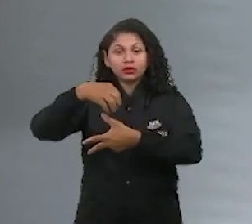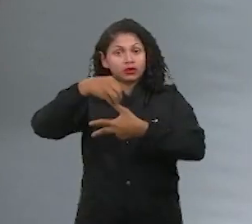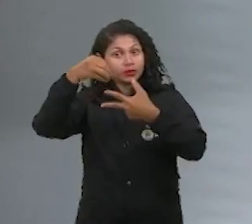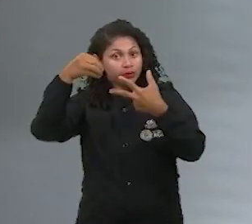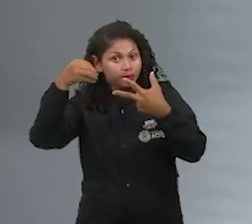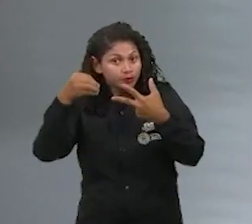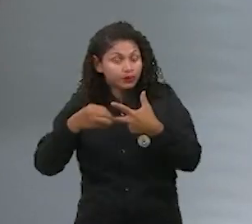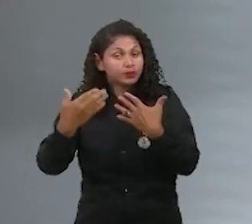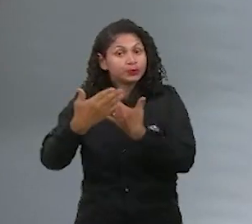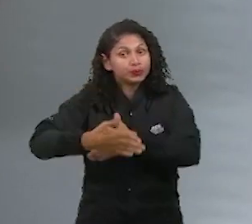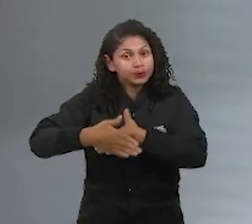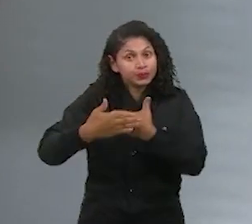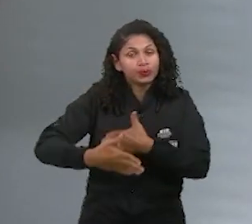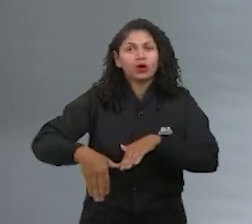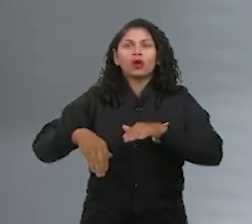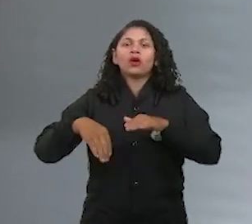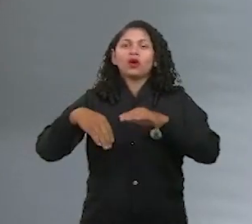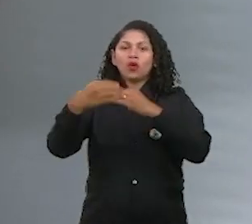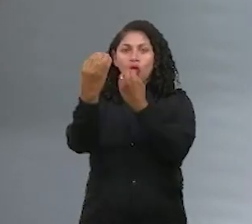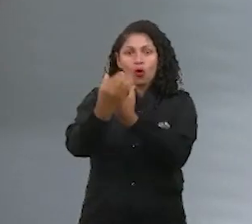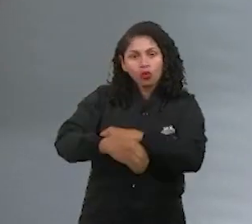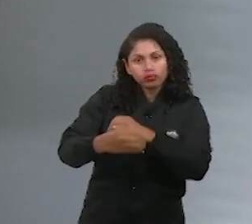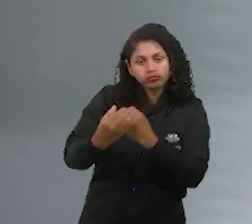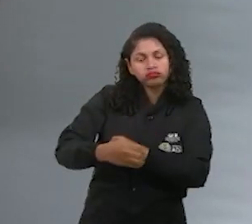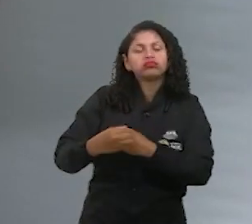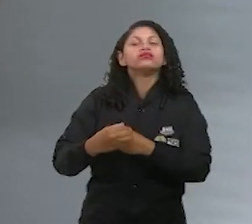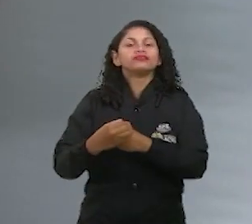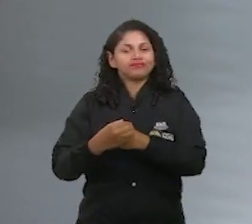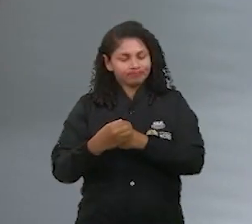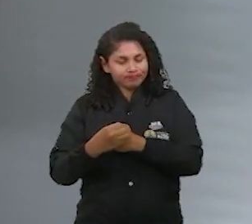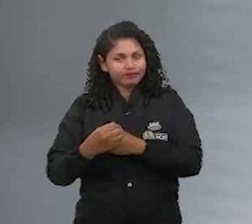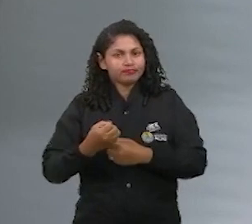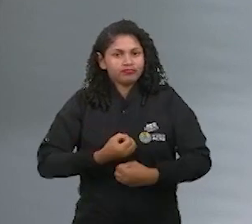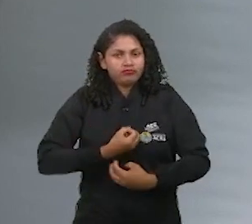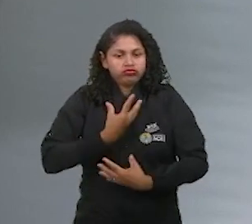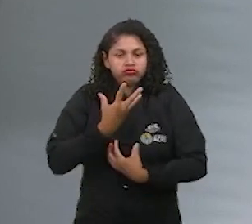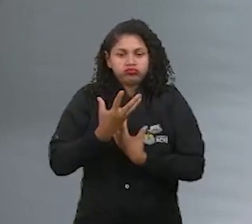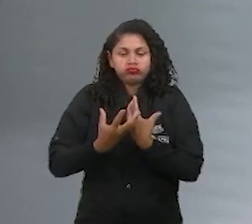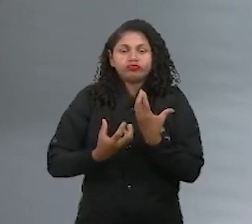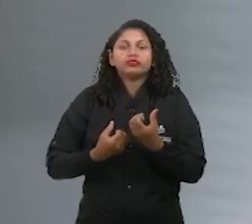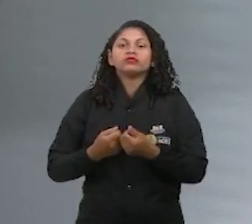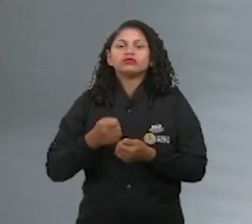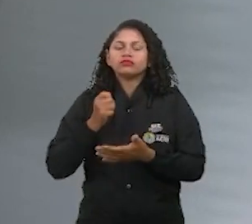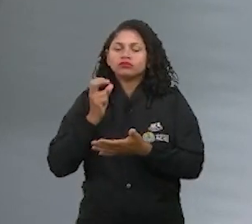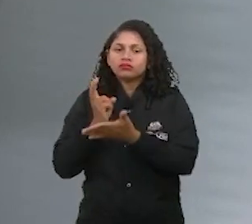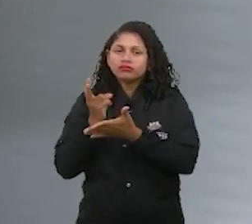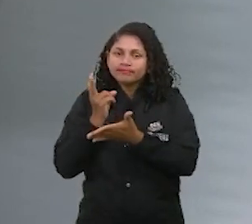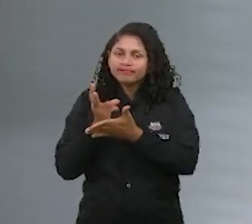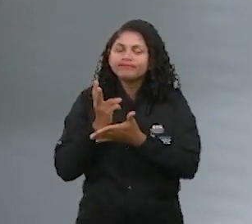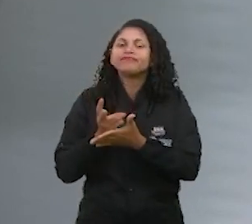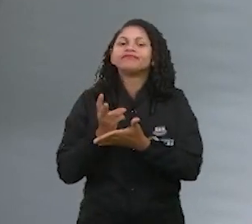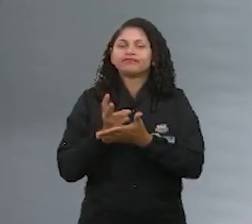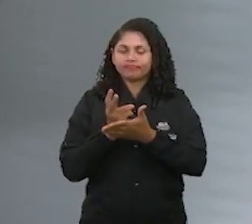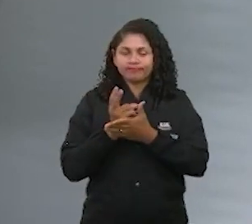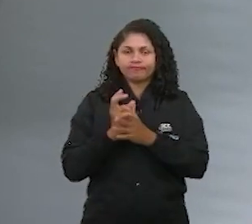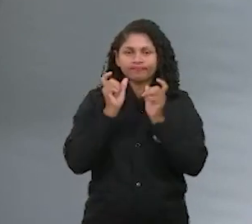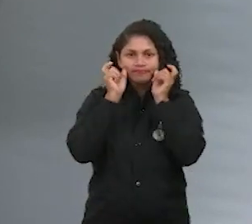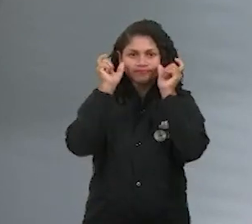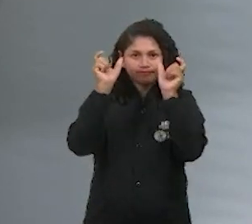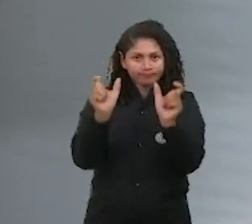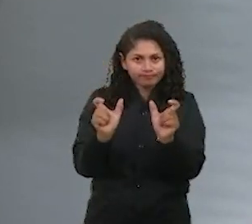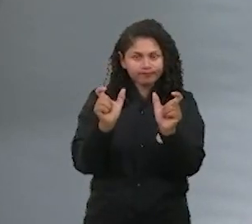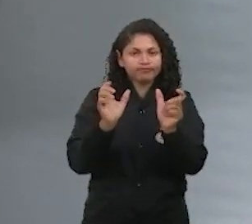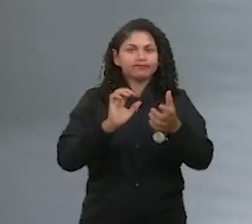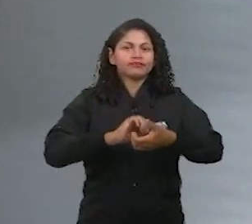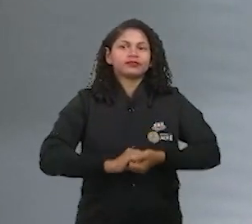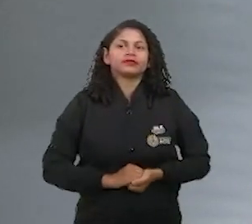vestibulares, cobrado em concursos. Então, esses poetas, eles estão ali sempre em evidência, certo?